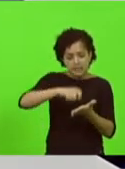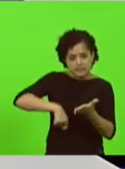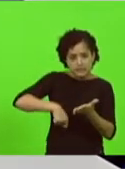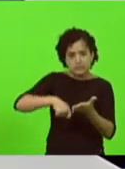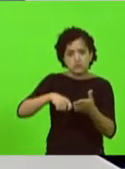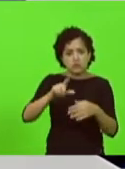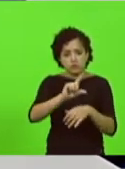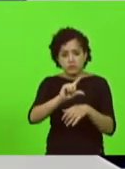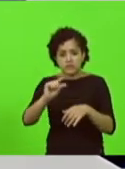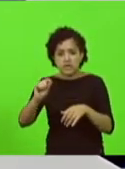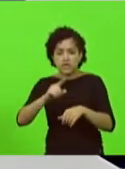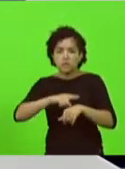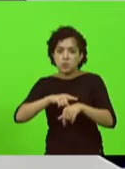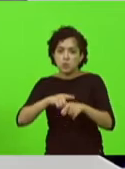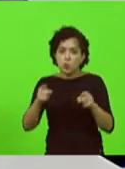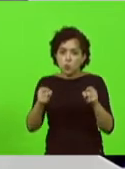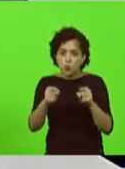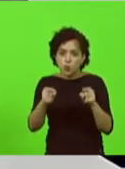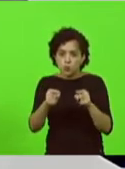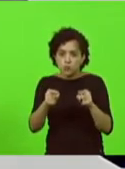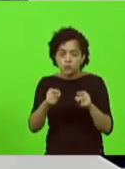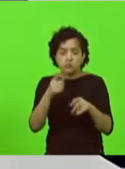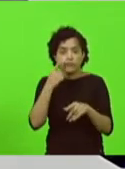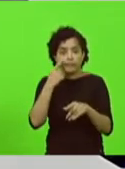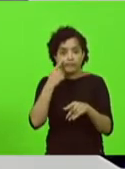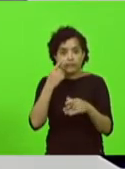desses presos, falar alguns números para vocês.